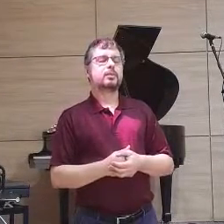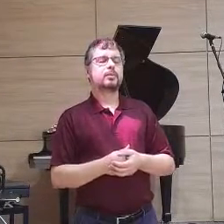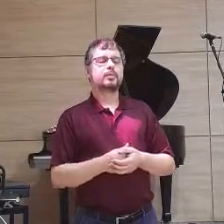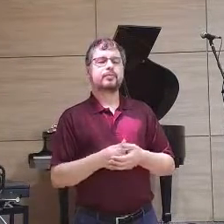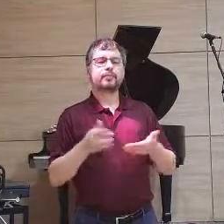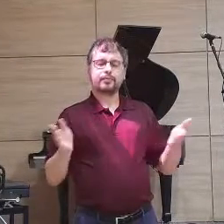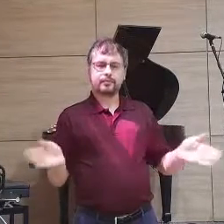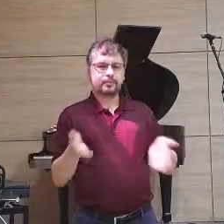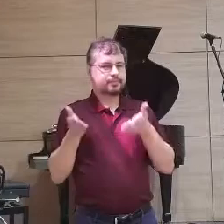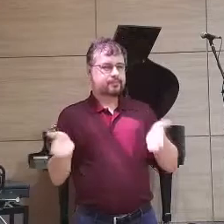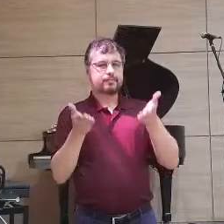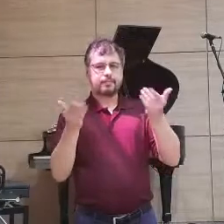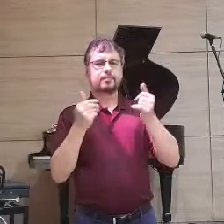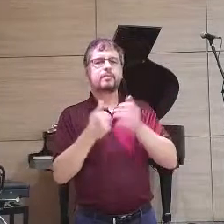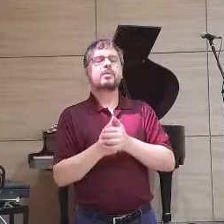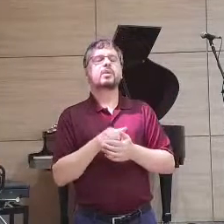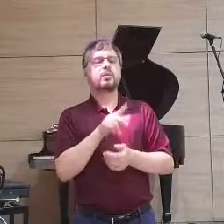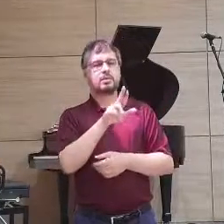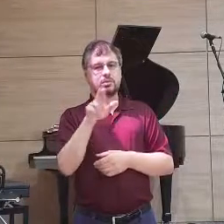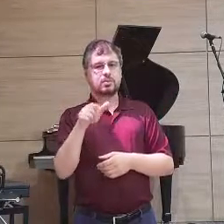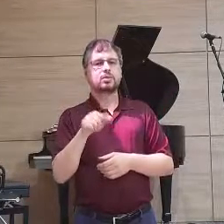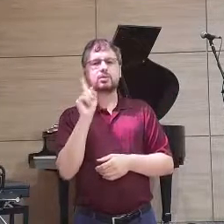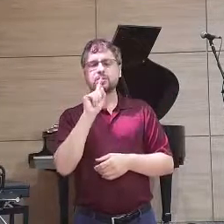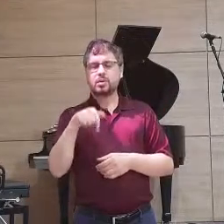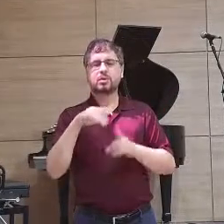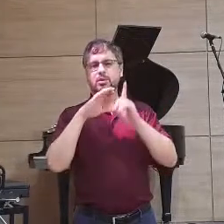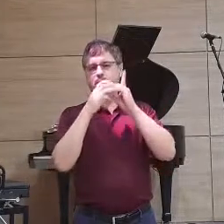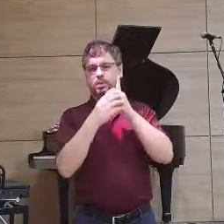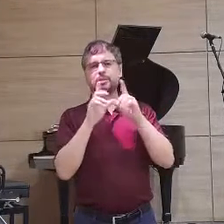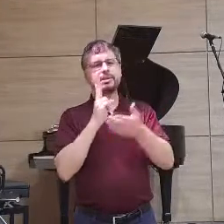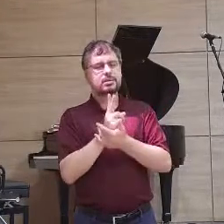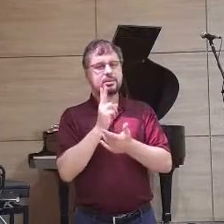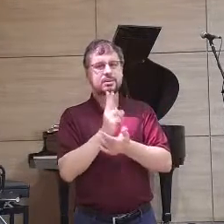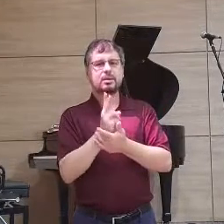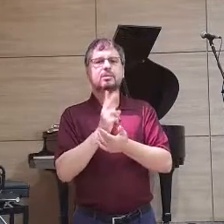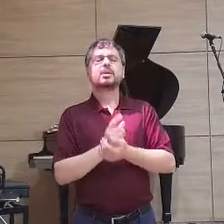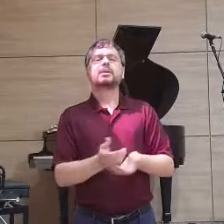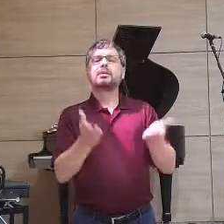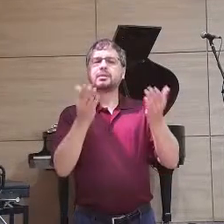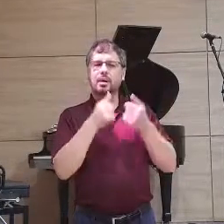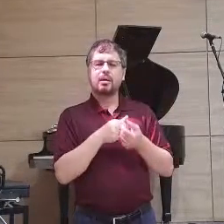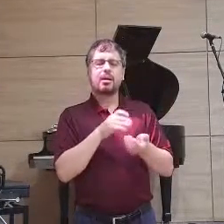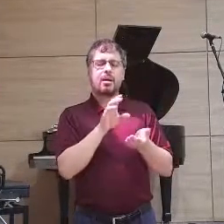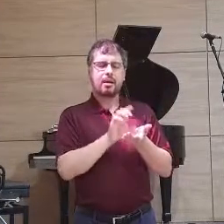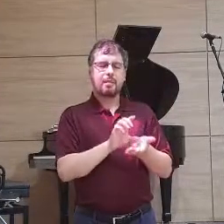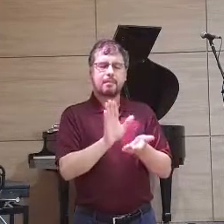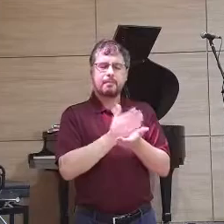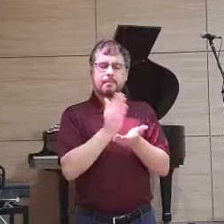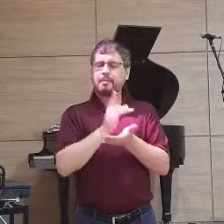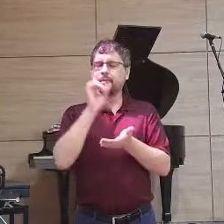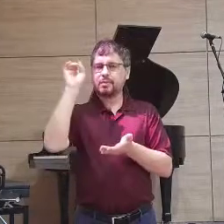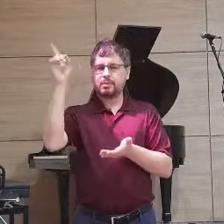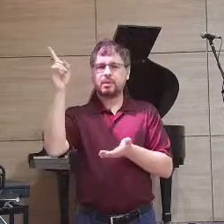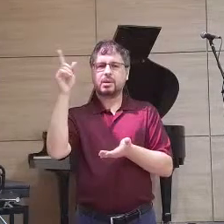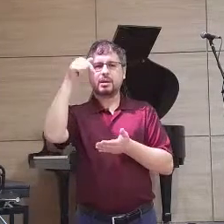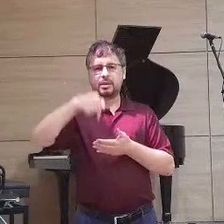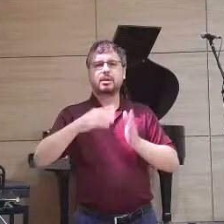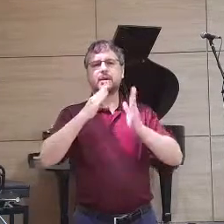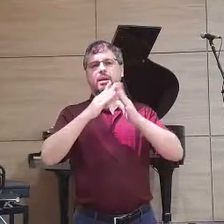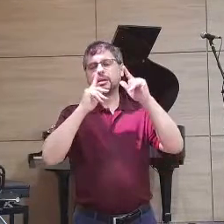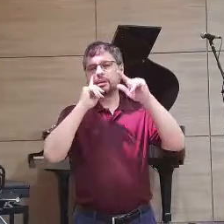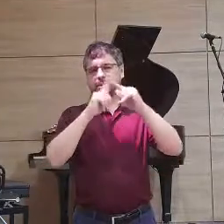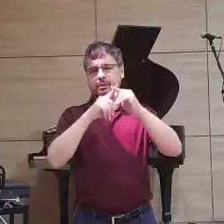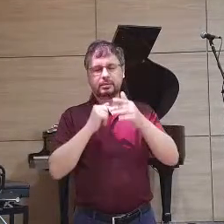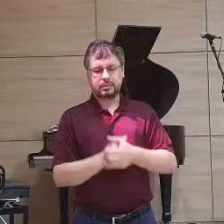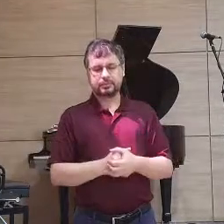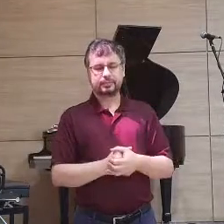nesse estudo que nós estamos fazendo no livro de Atos dos Apóstolos mas em todo tempo a trazer as suas bíblias a igreja não é eu